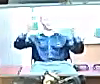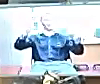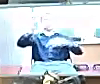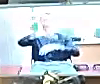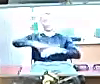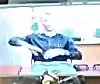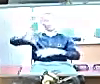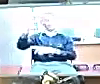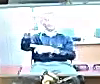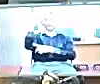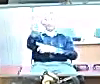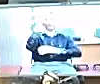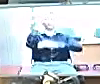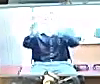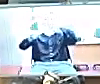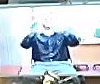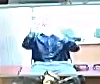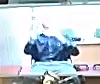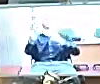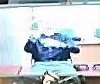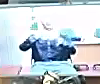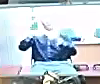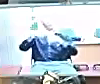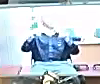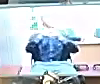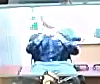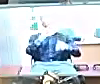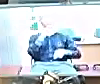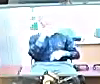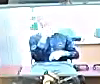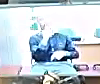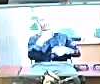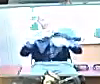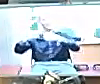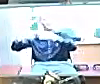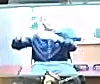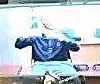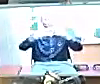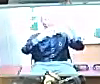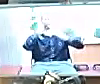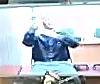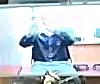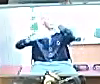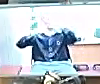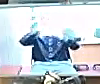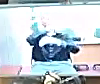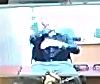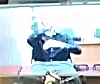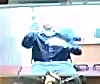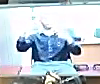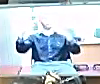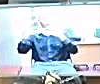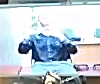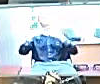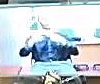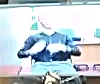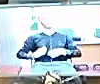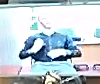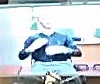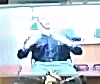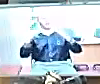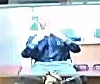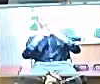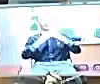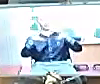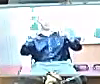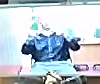desenvolvimento econômico inclusive energia municípios e desenvolvimento regional inclui habitação e saneamento básico